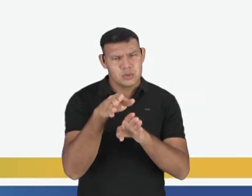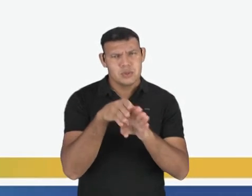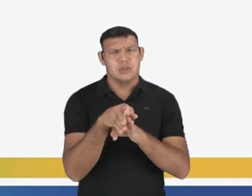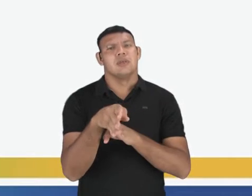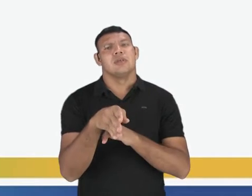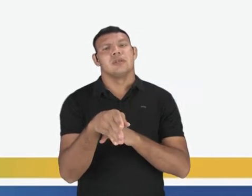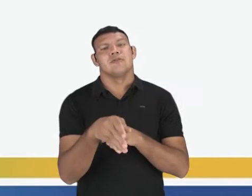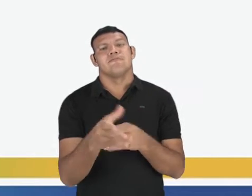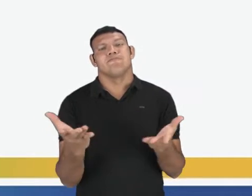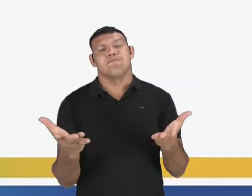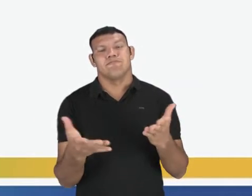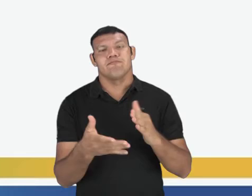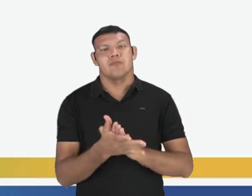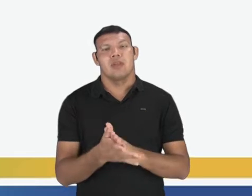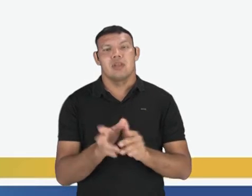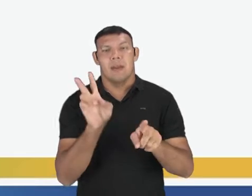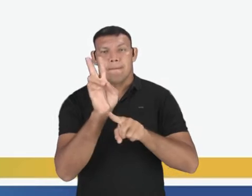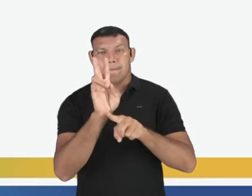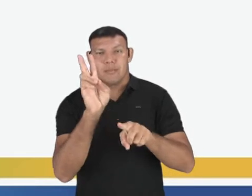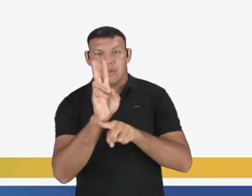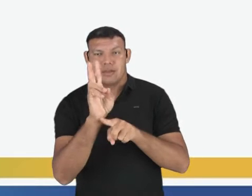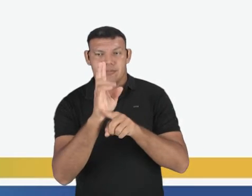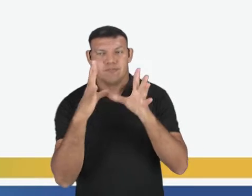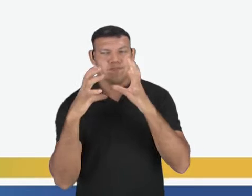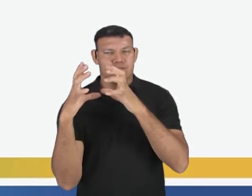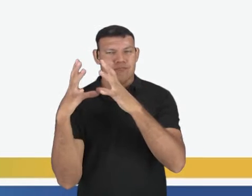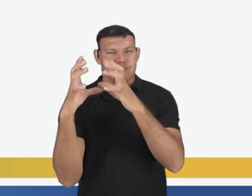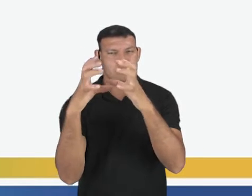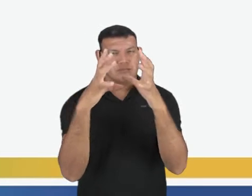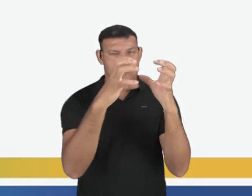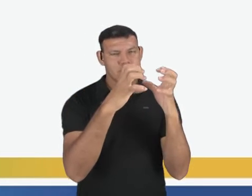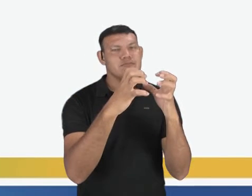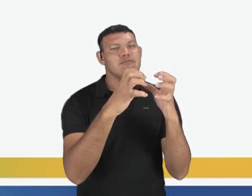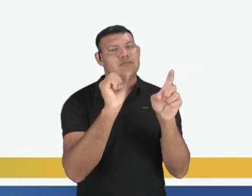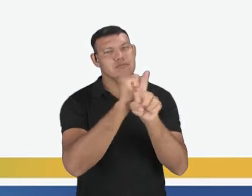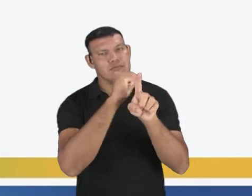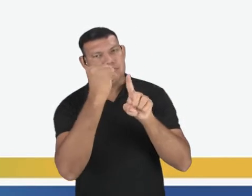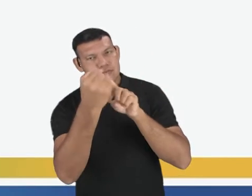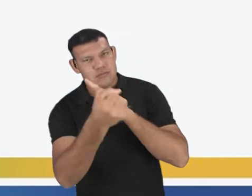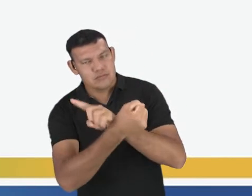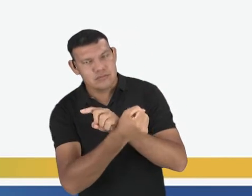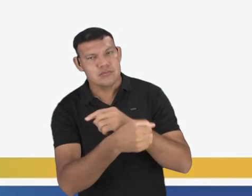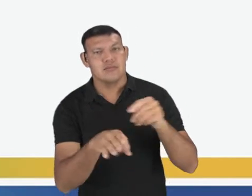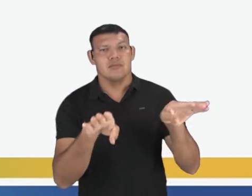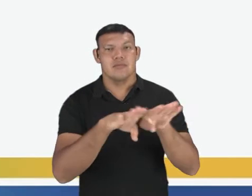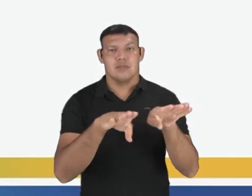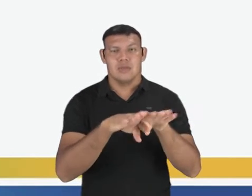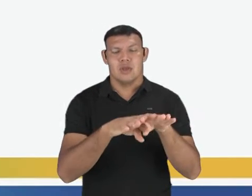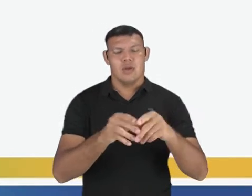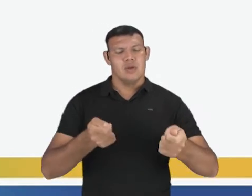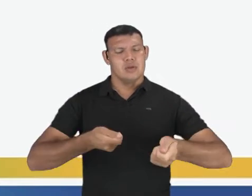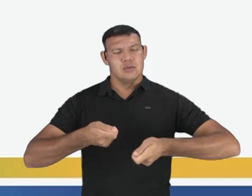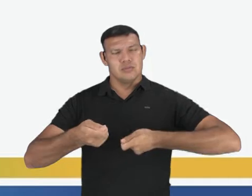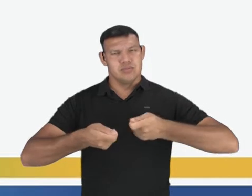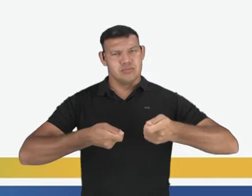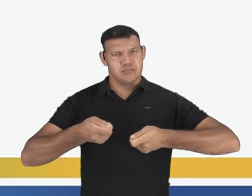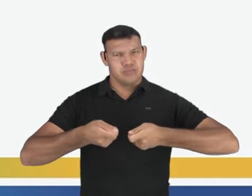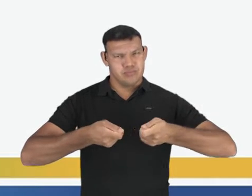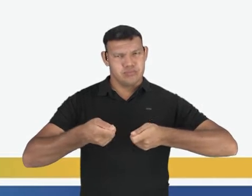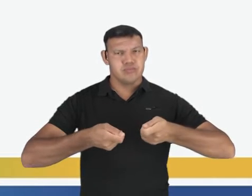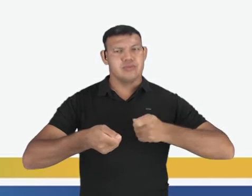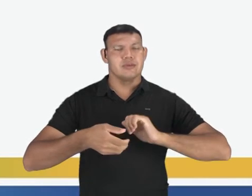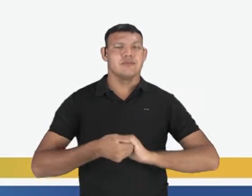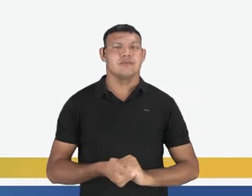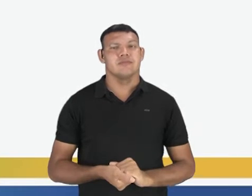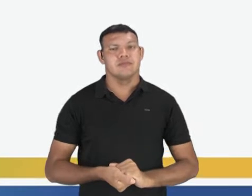impulsos, prevenir conflitos, né, por questões sociais e também aí a regulação, né, regular